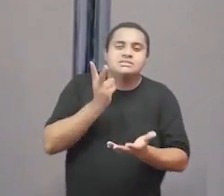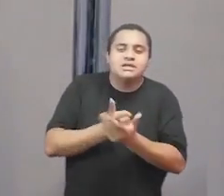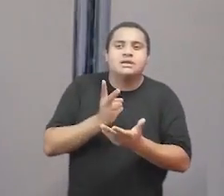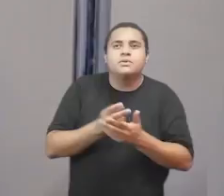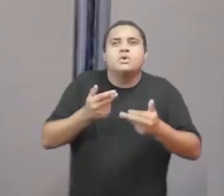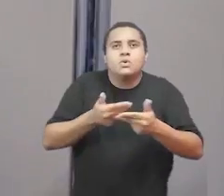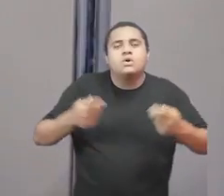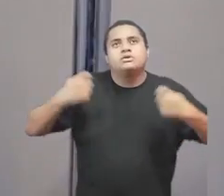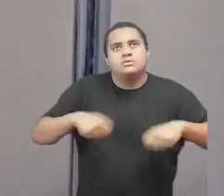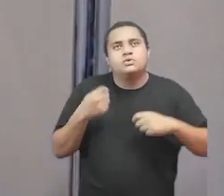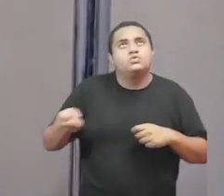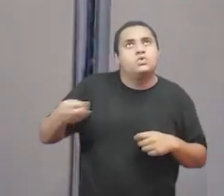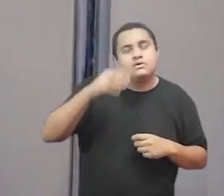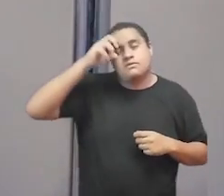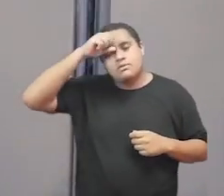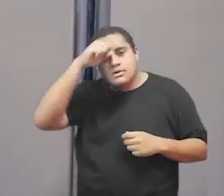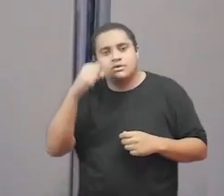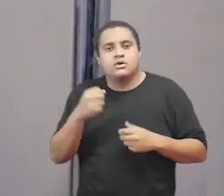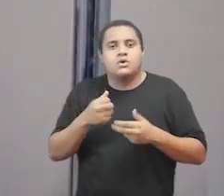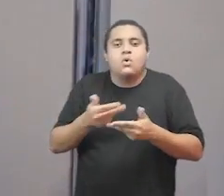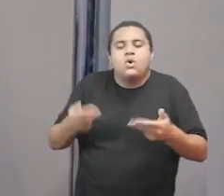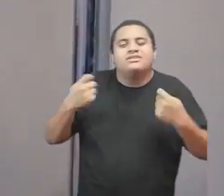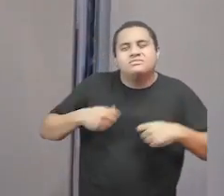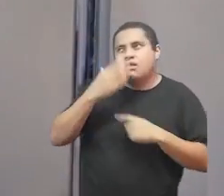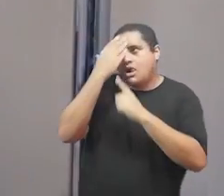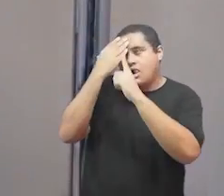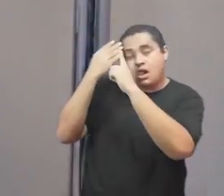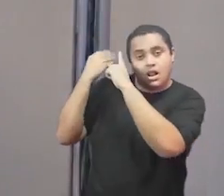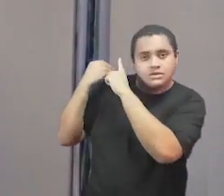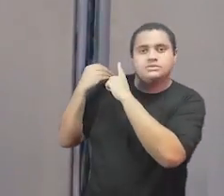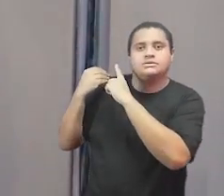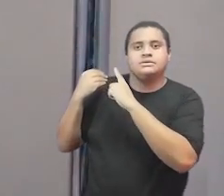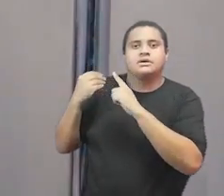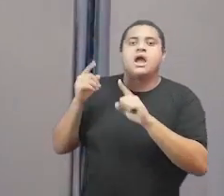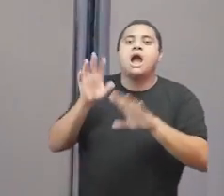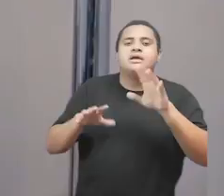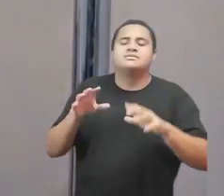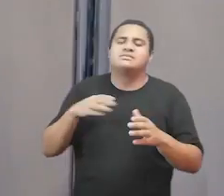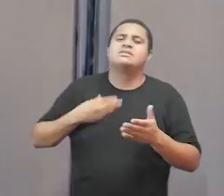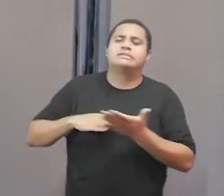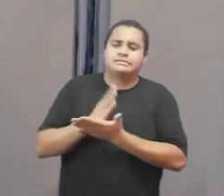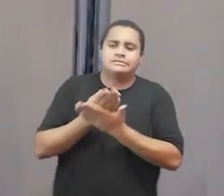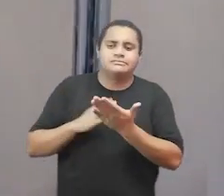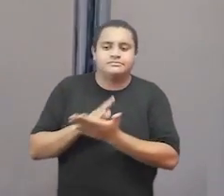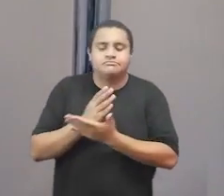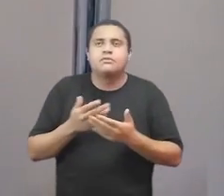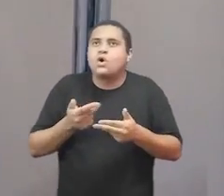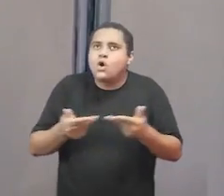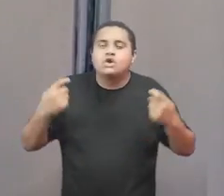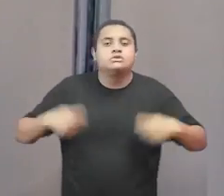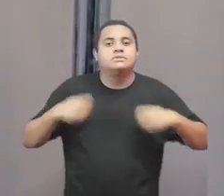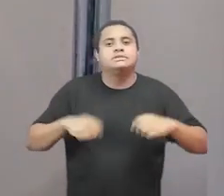uma coisa que a gente precisa aprender, uma coisa que a gente precisa esquecer, também é um desconforto esquecer, uma coisa que a